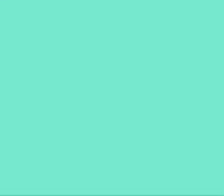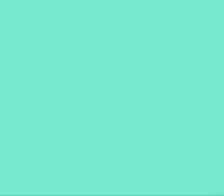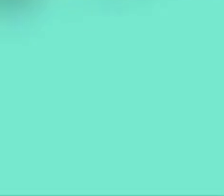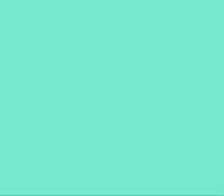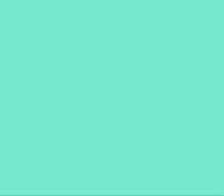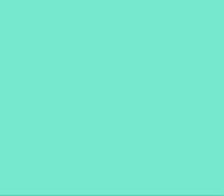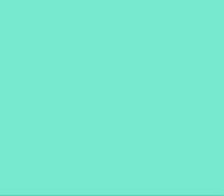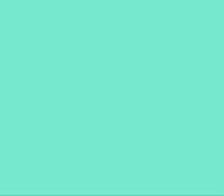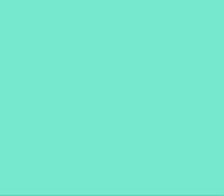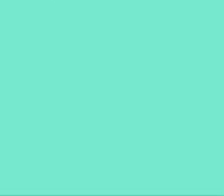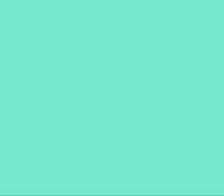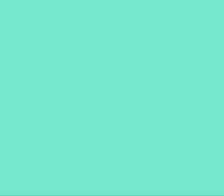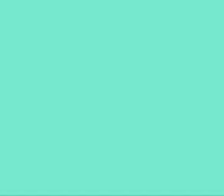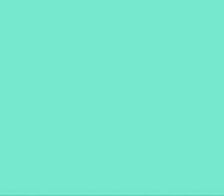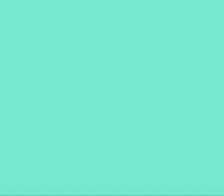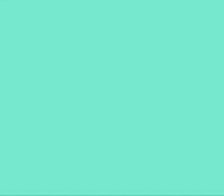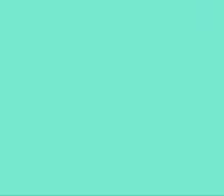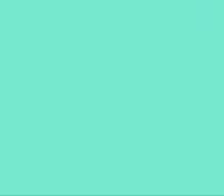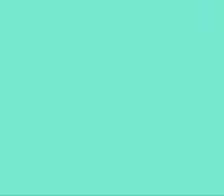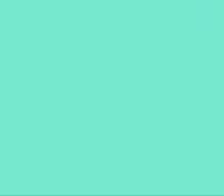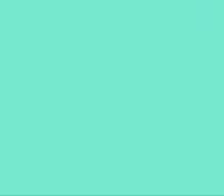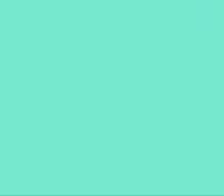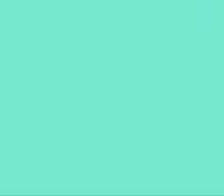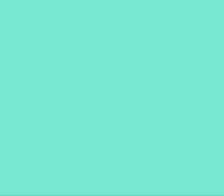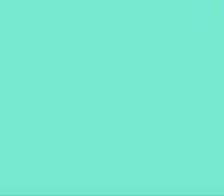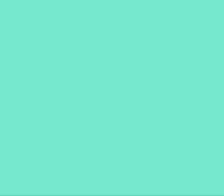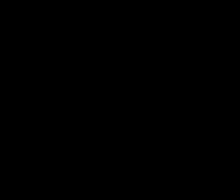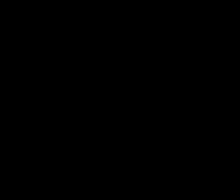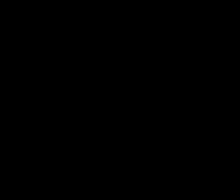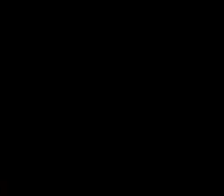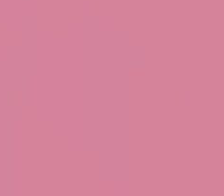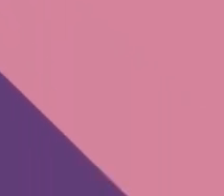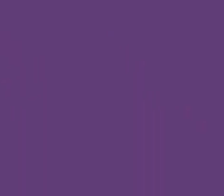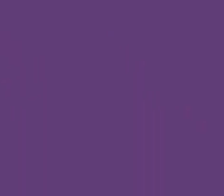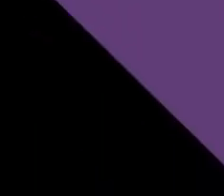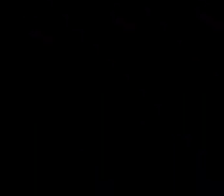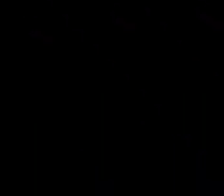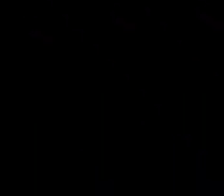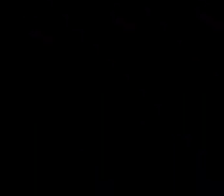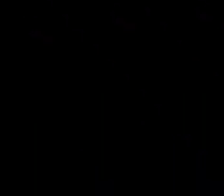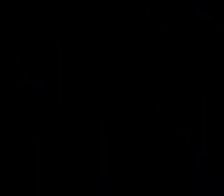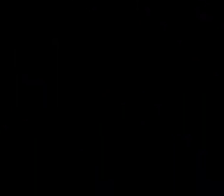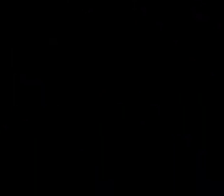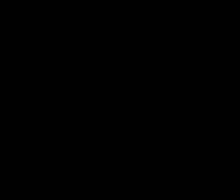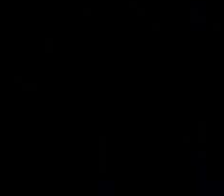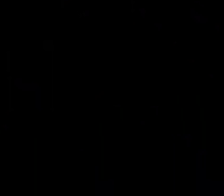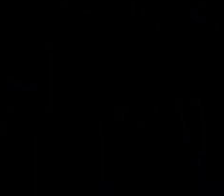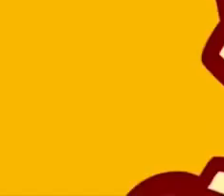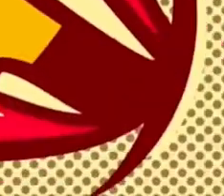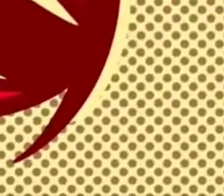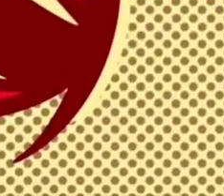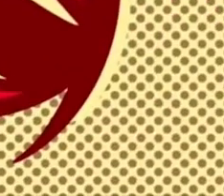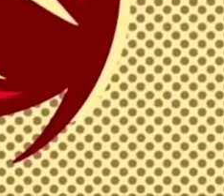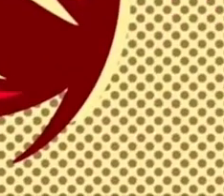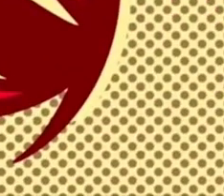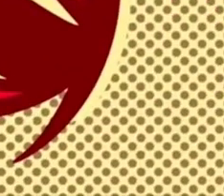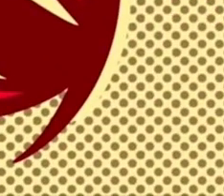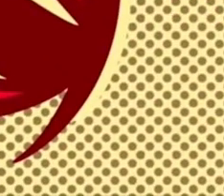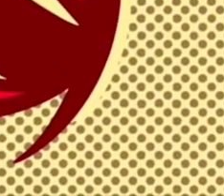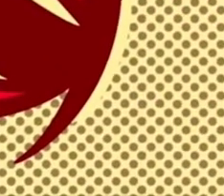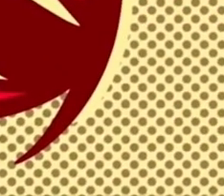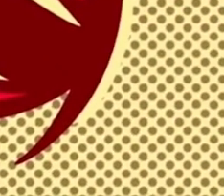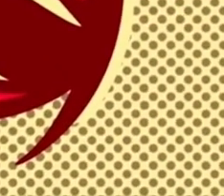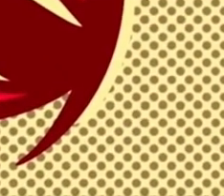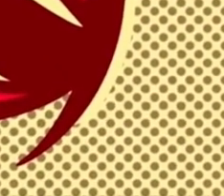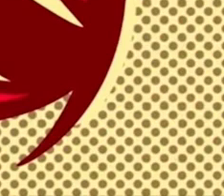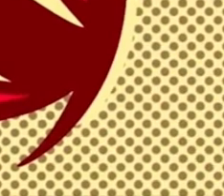Seja em casa, no campo, na rua ou na praça. Chega de mordaça,